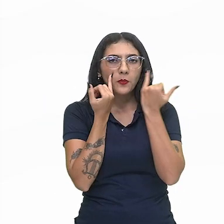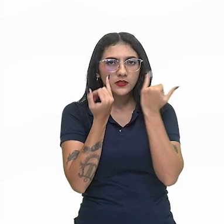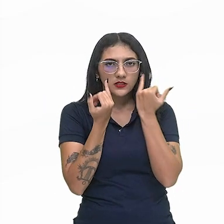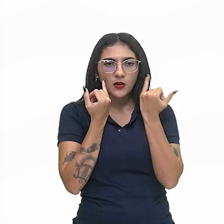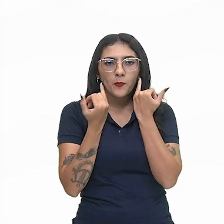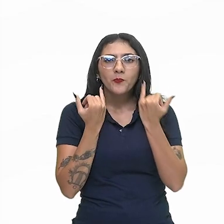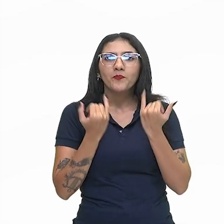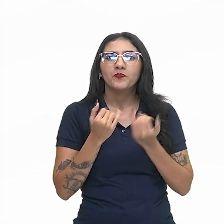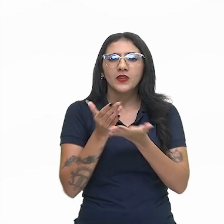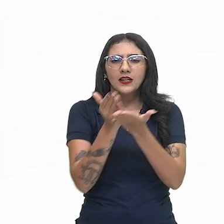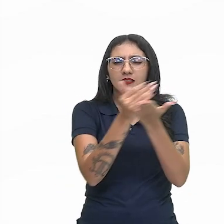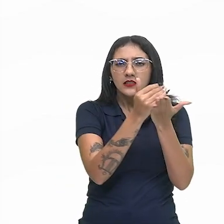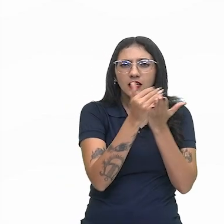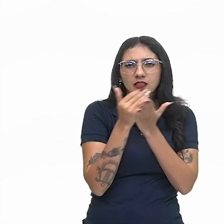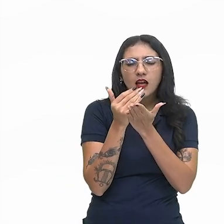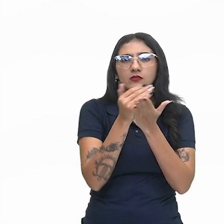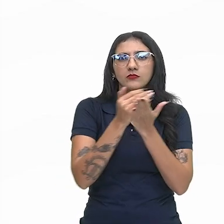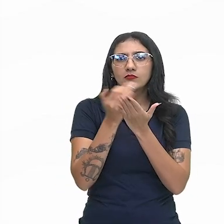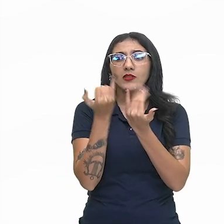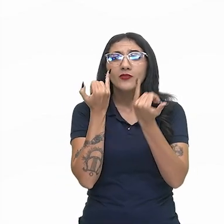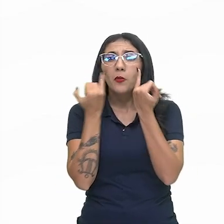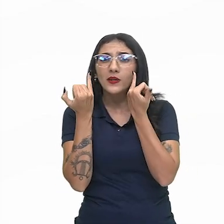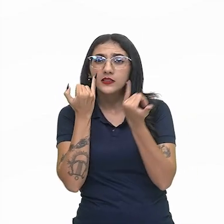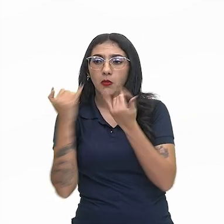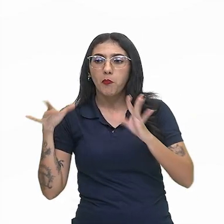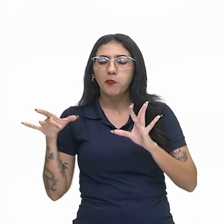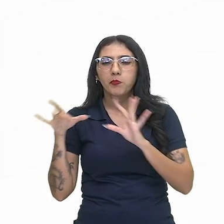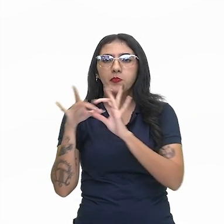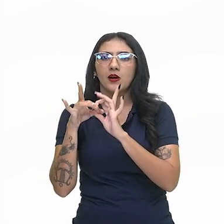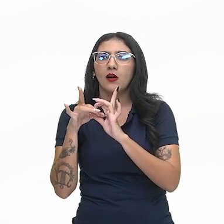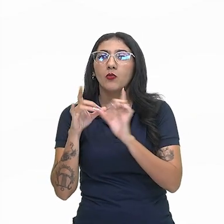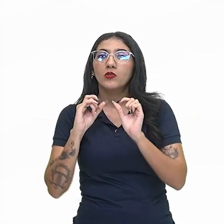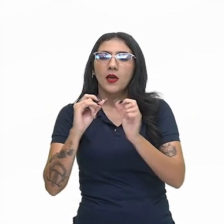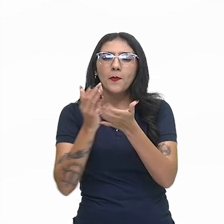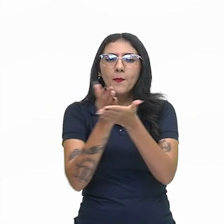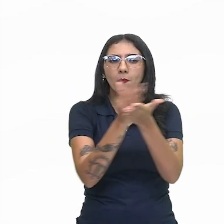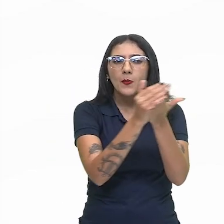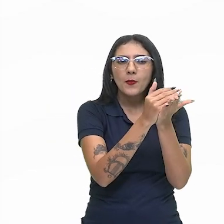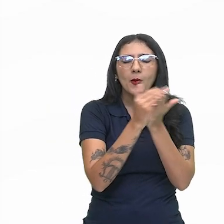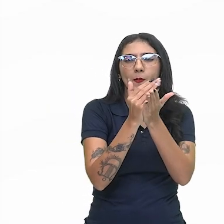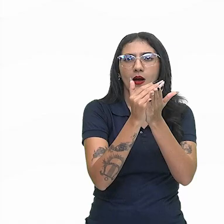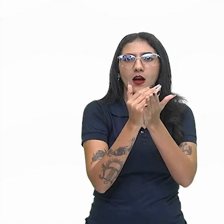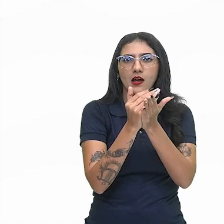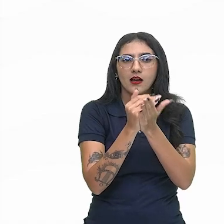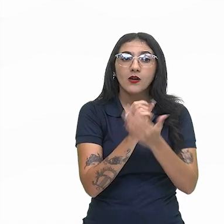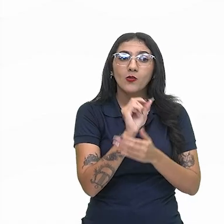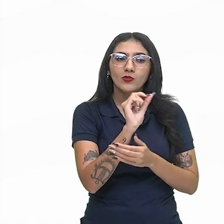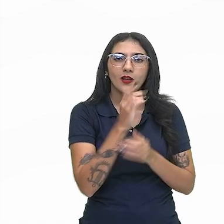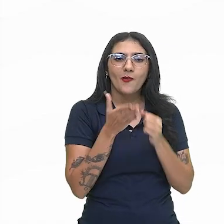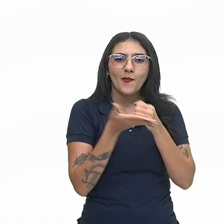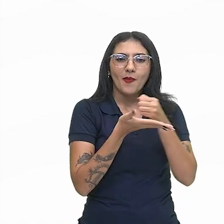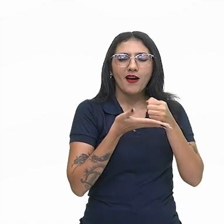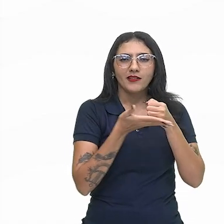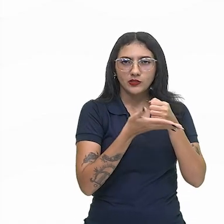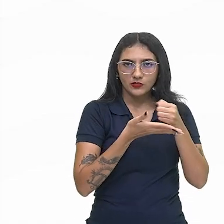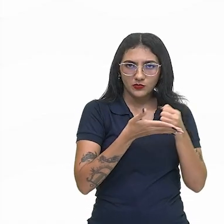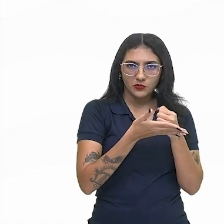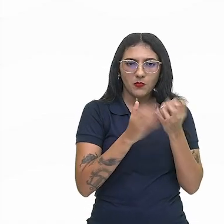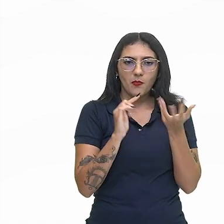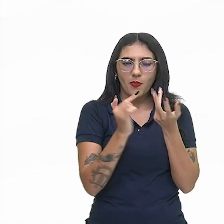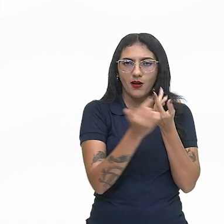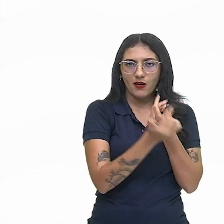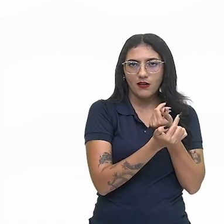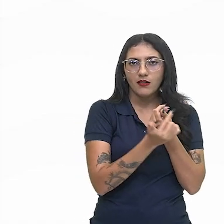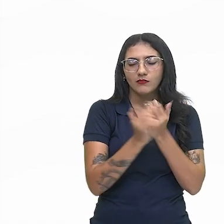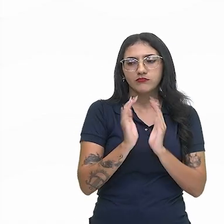e índices, o que a gente pode dizer? Que dados são os ingredientes básicos,